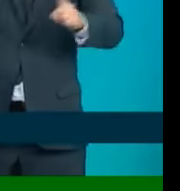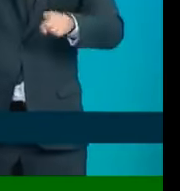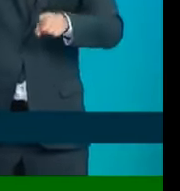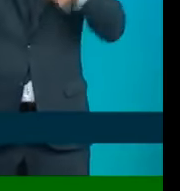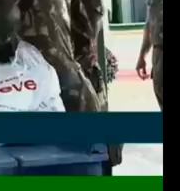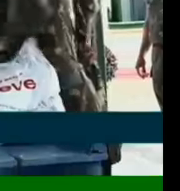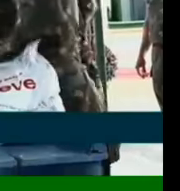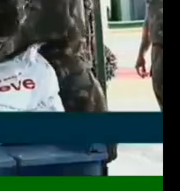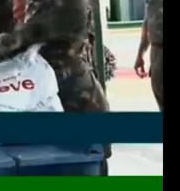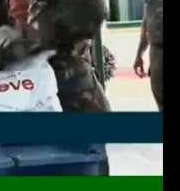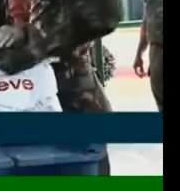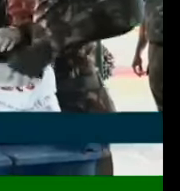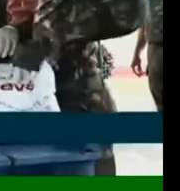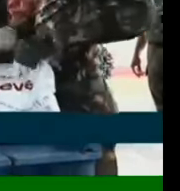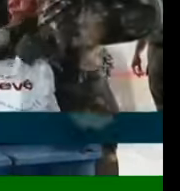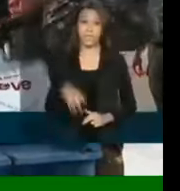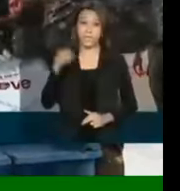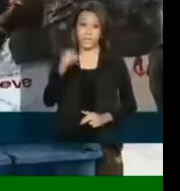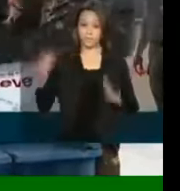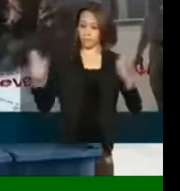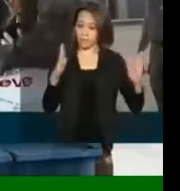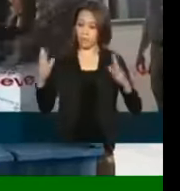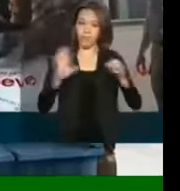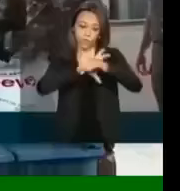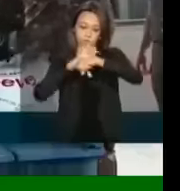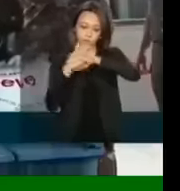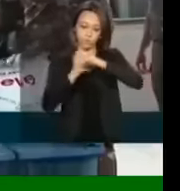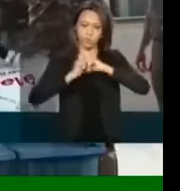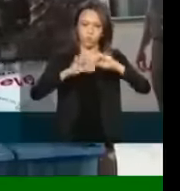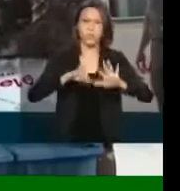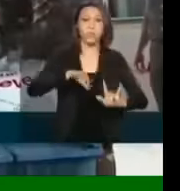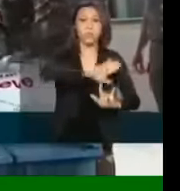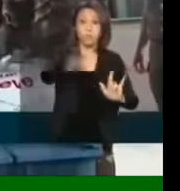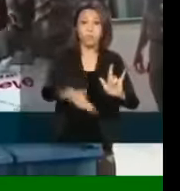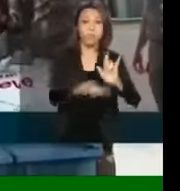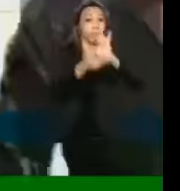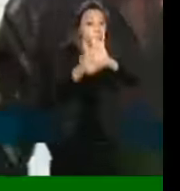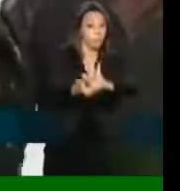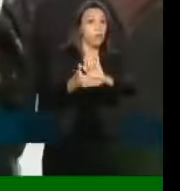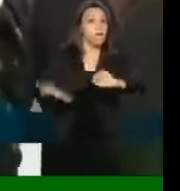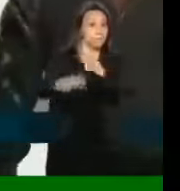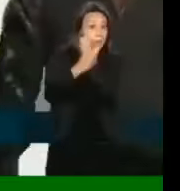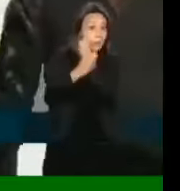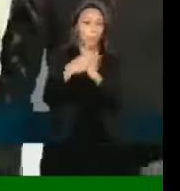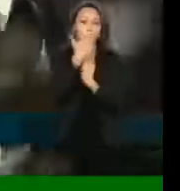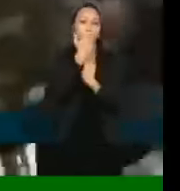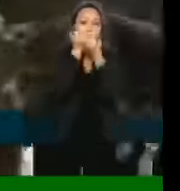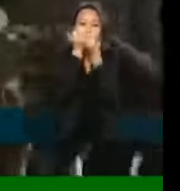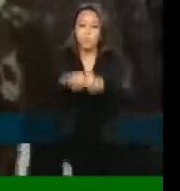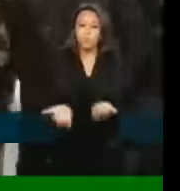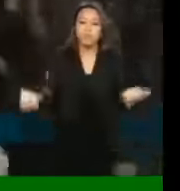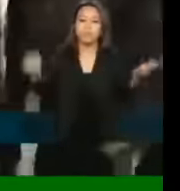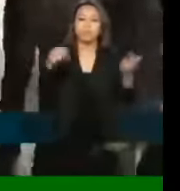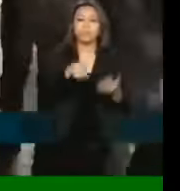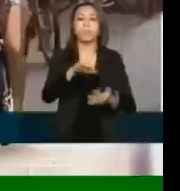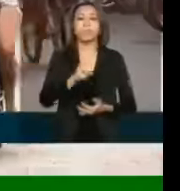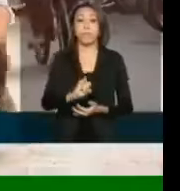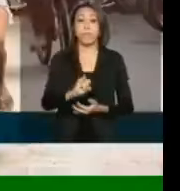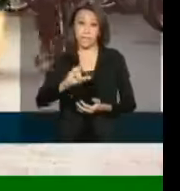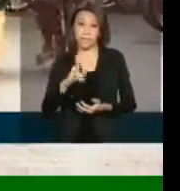mais justa. Durante a pandemia, o Pátria Voluntária garantiu segurança alimentar para famílias da Ilha do Marajó, no